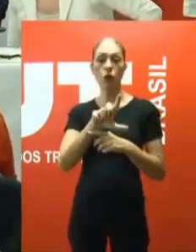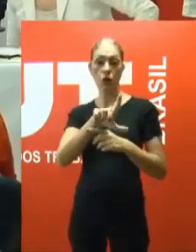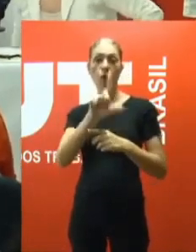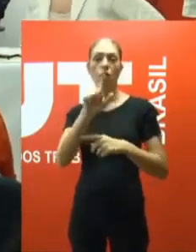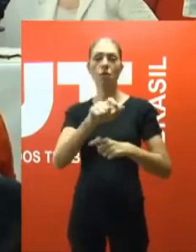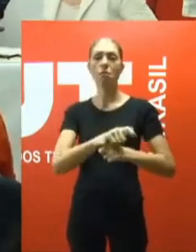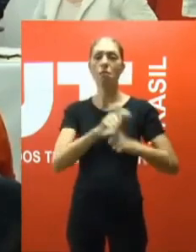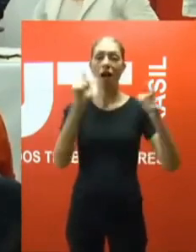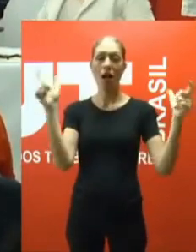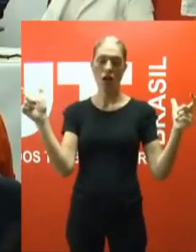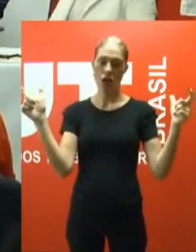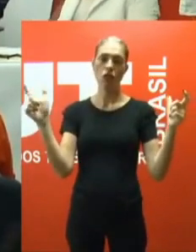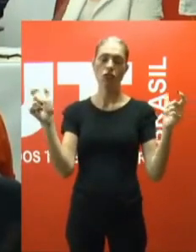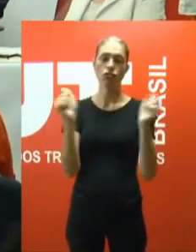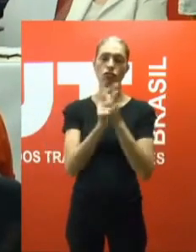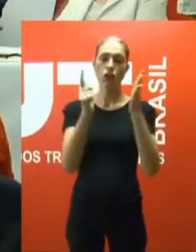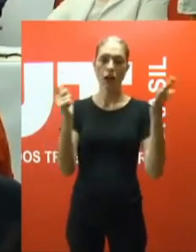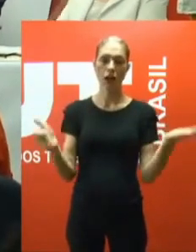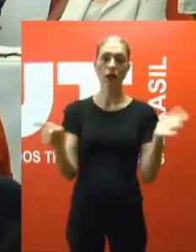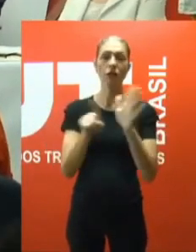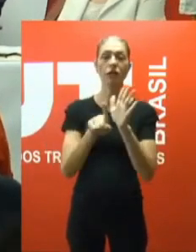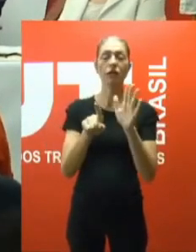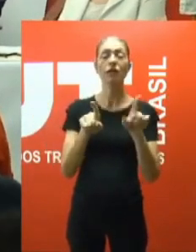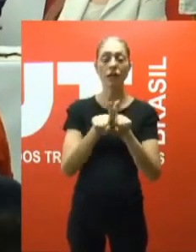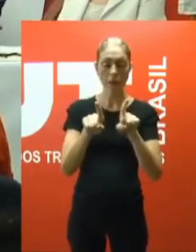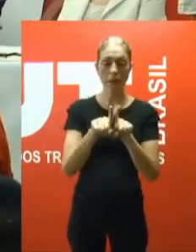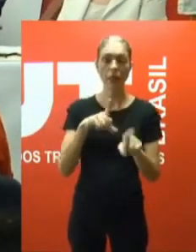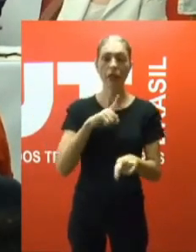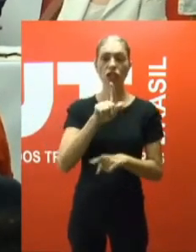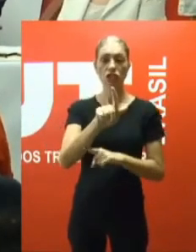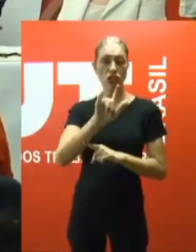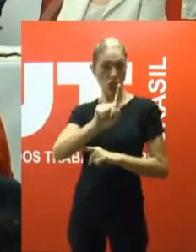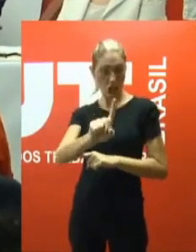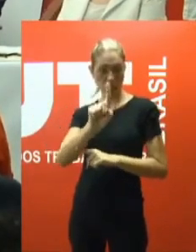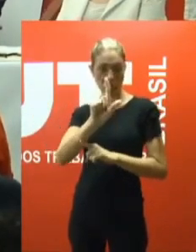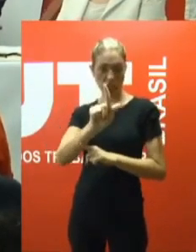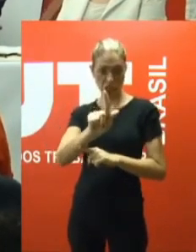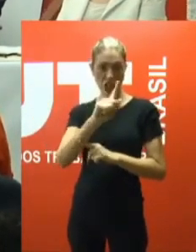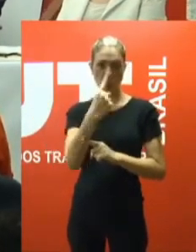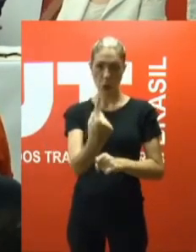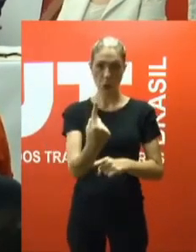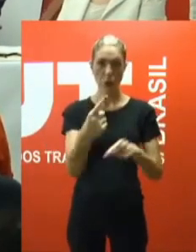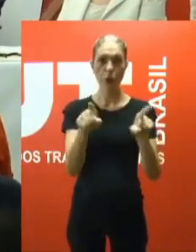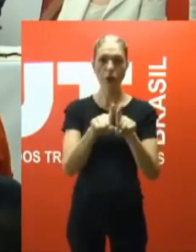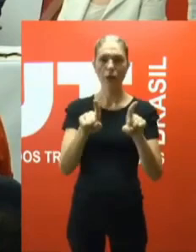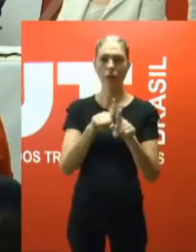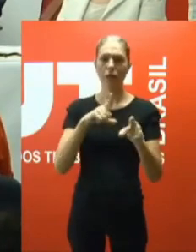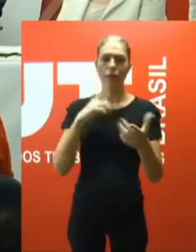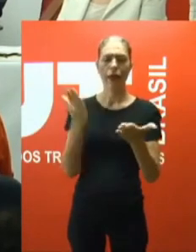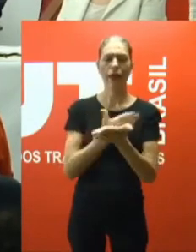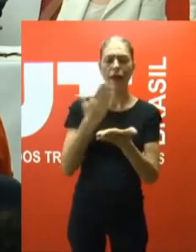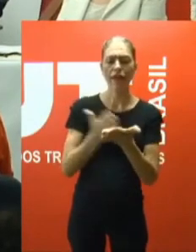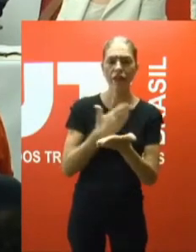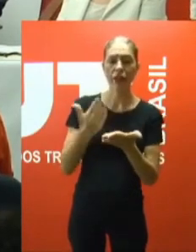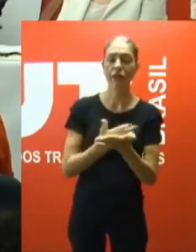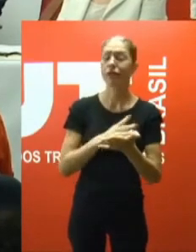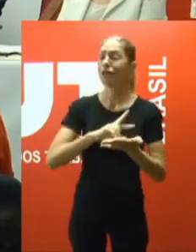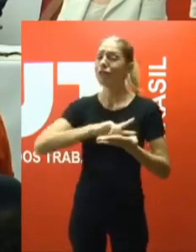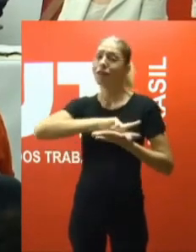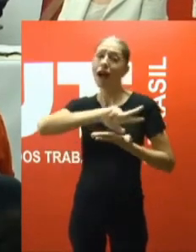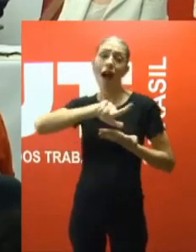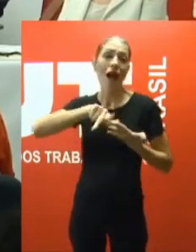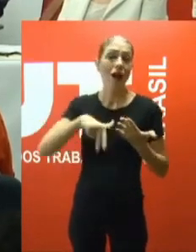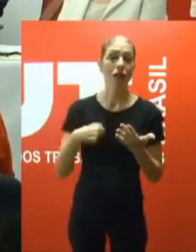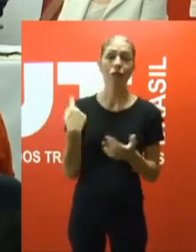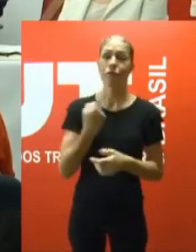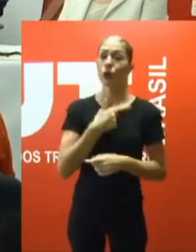do Brasil, você tem o G1, que é outro grande portal do Brasil, você tem os portais de todas as revistas, e nós não conseguimos